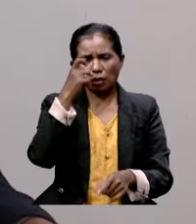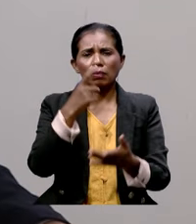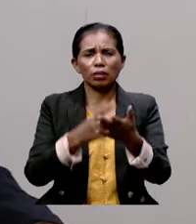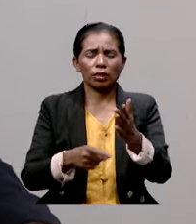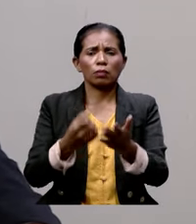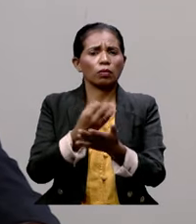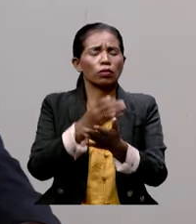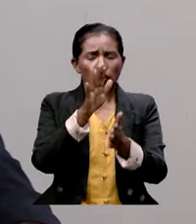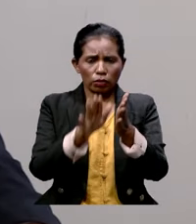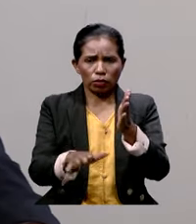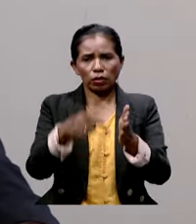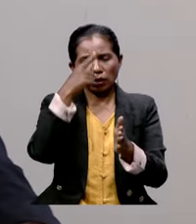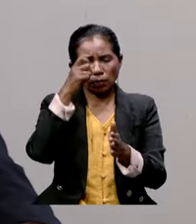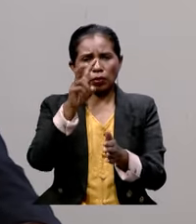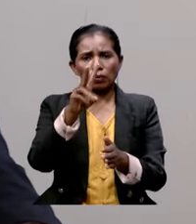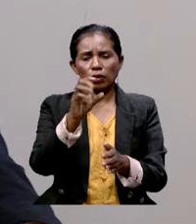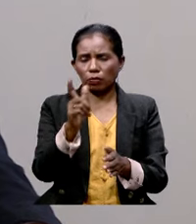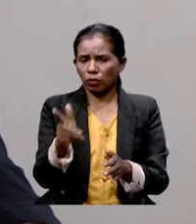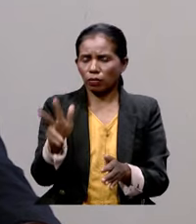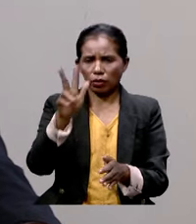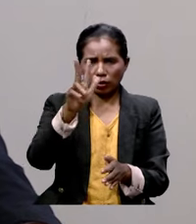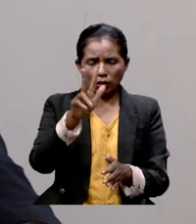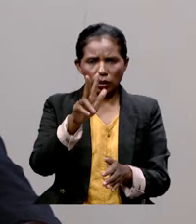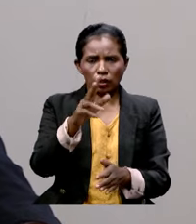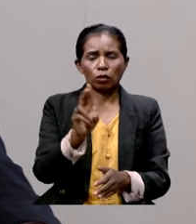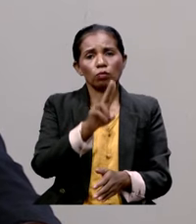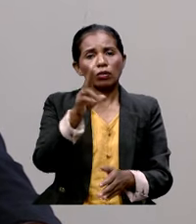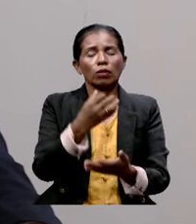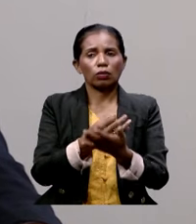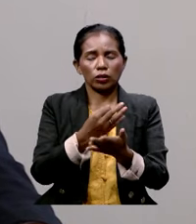e a 2023, né? Execução orçamento menos